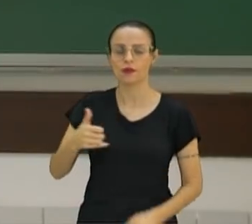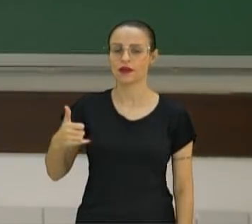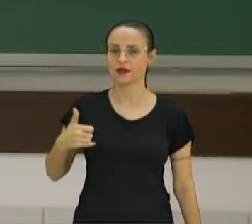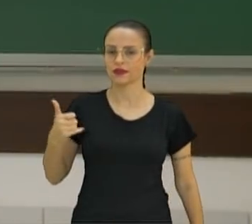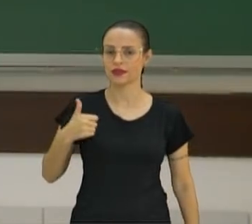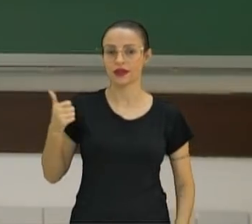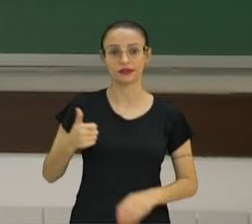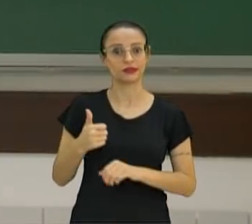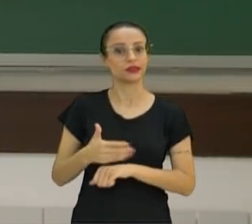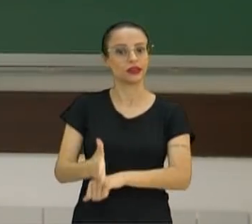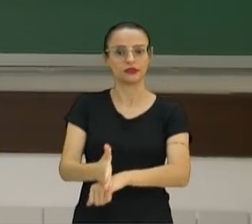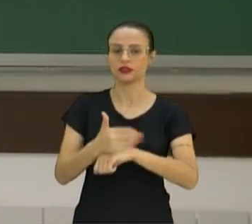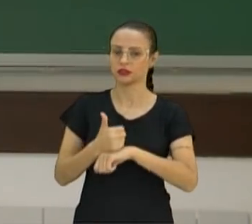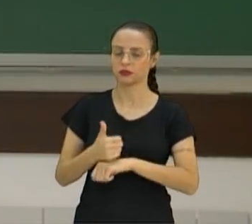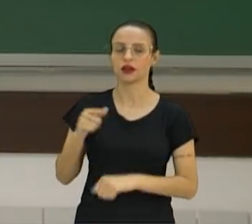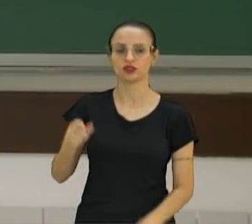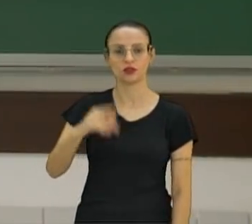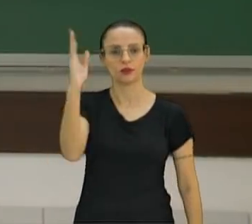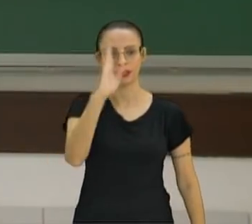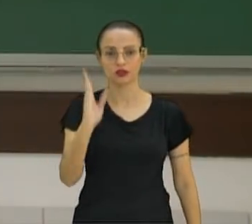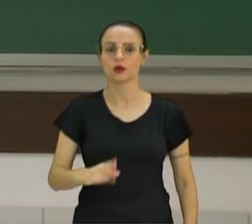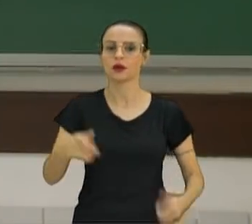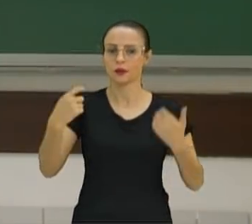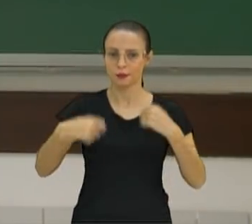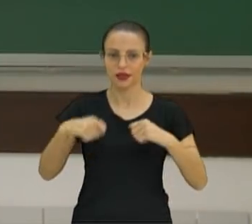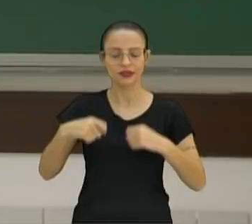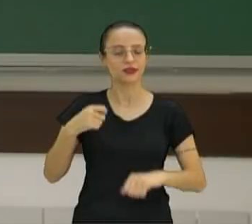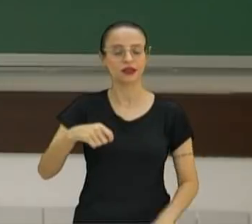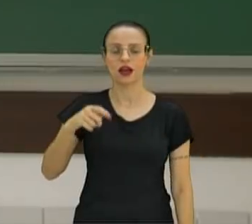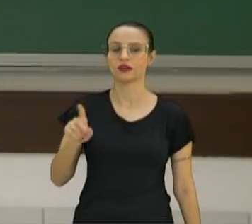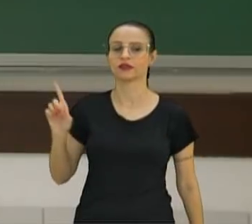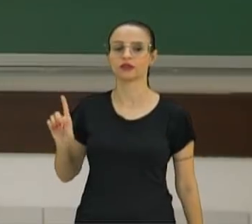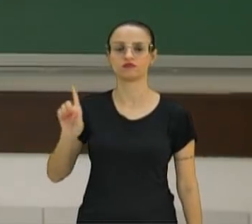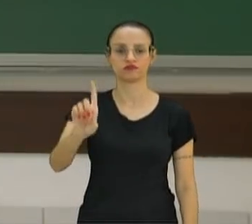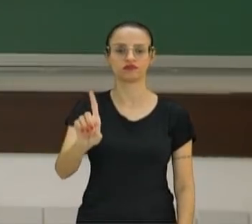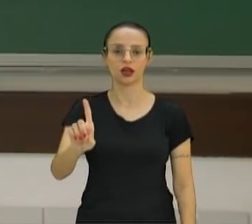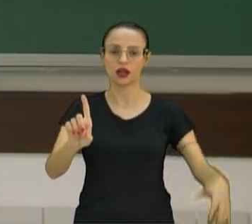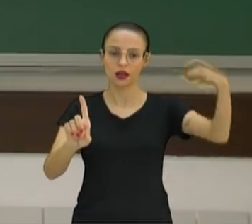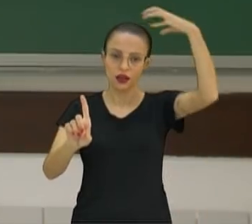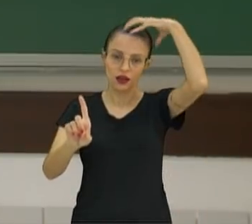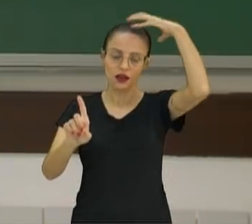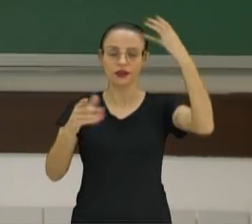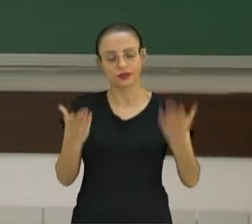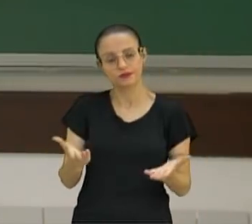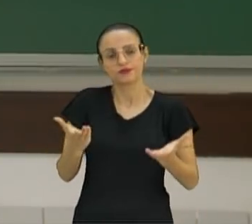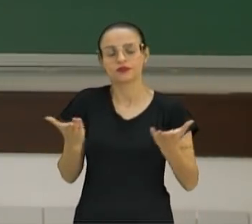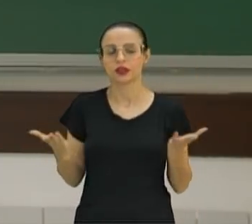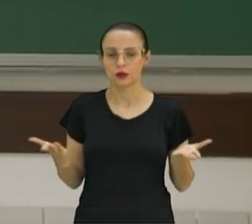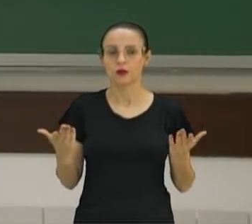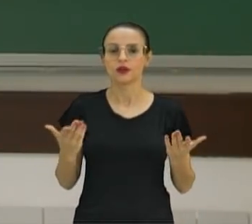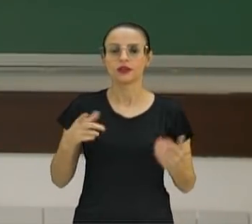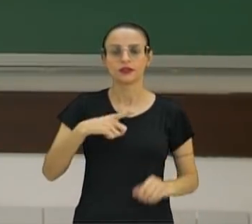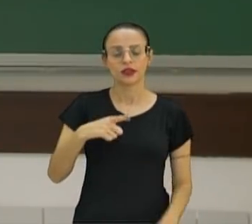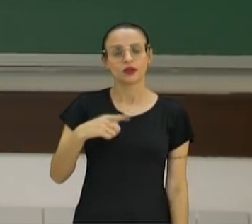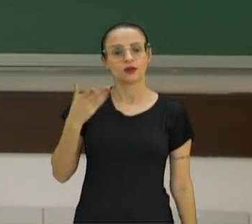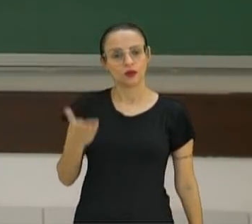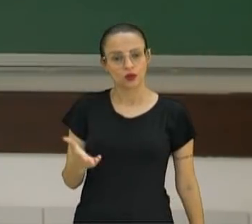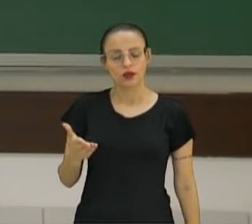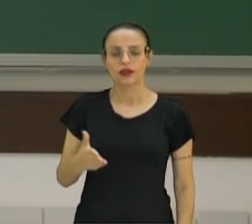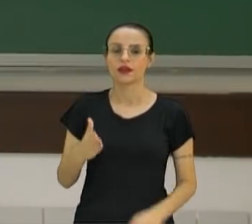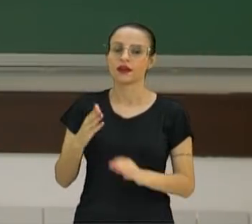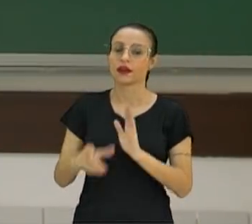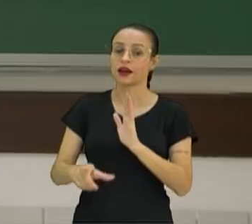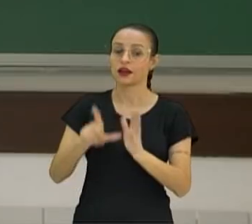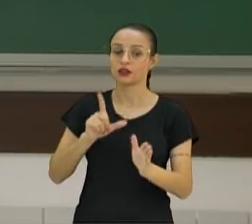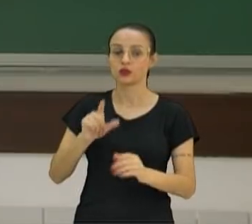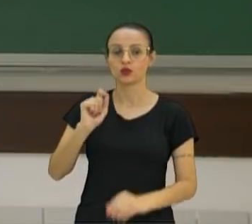maioridade antecipada, né? O Brasil precisava de um monarca, precisava de um poder centralizado, então a gente tem aí a